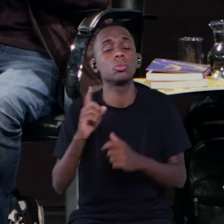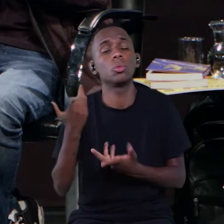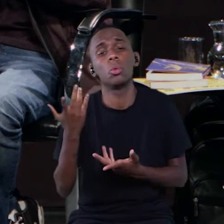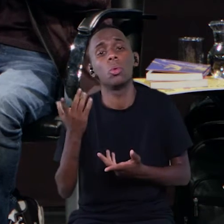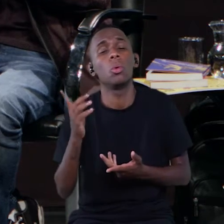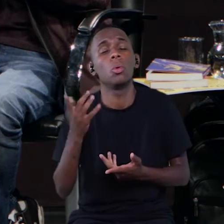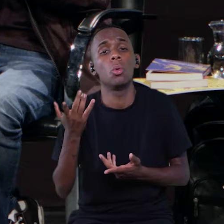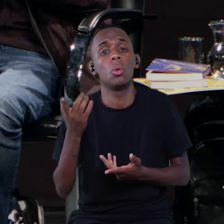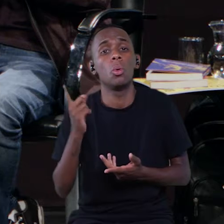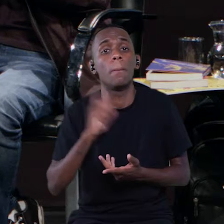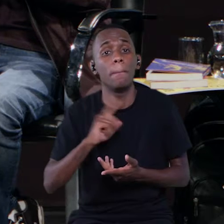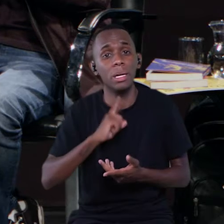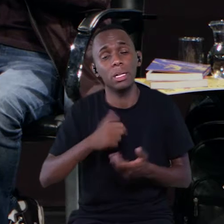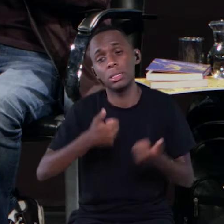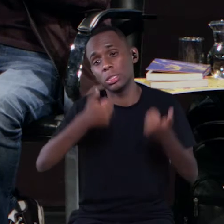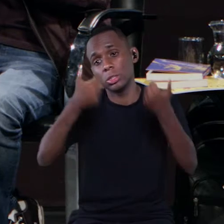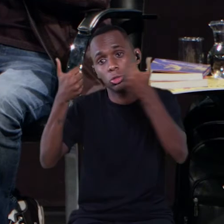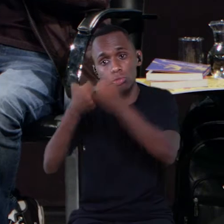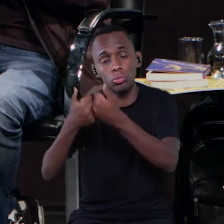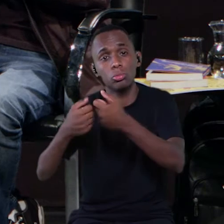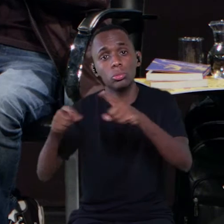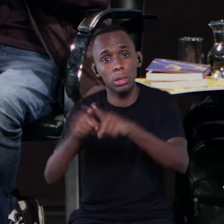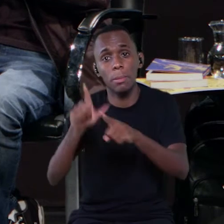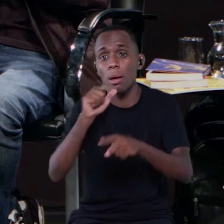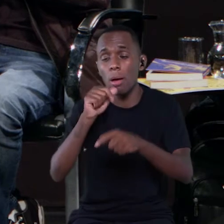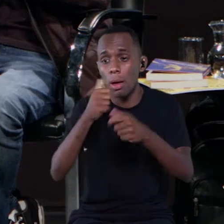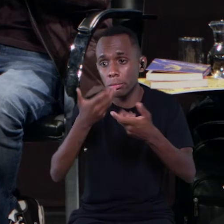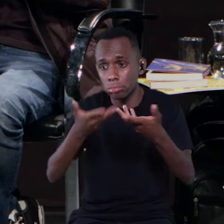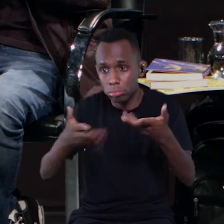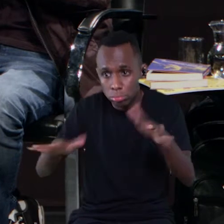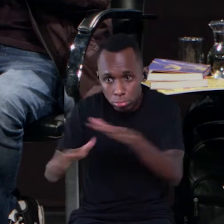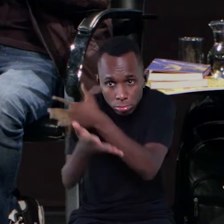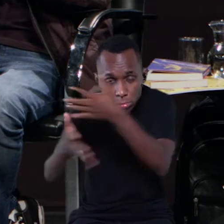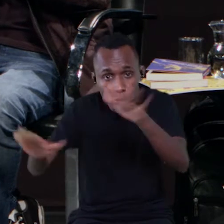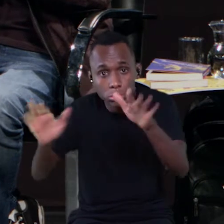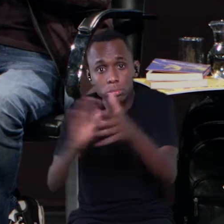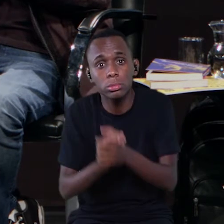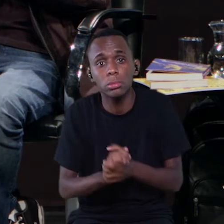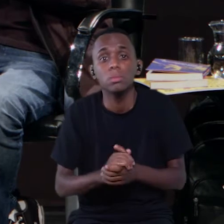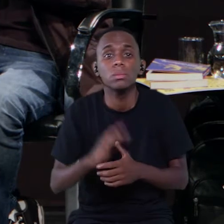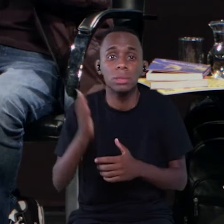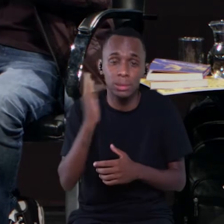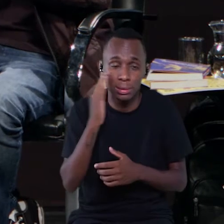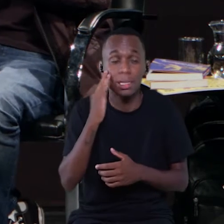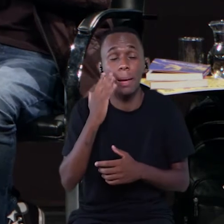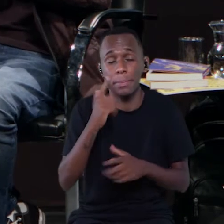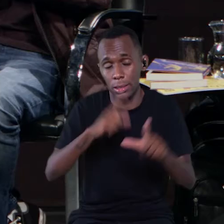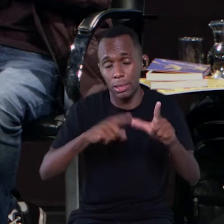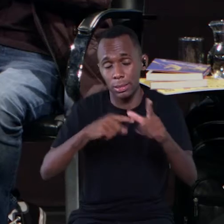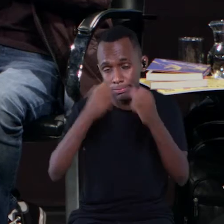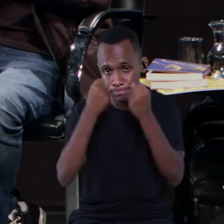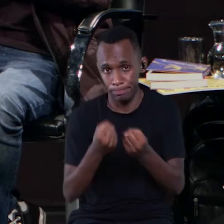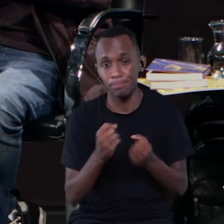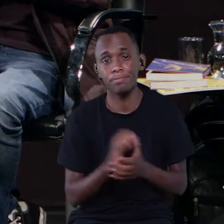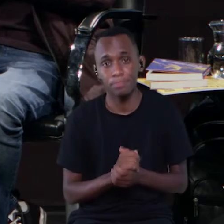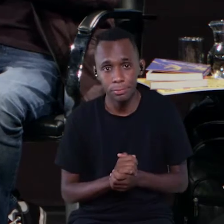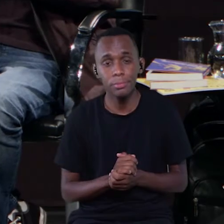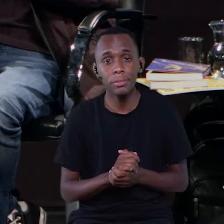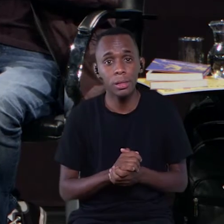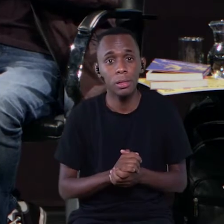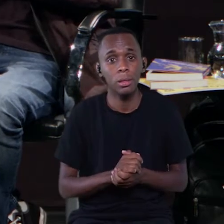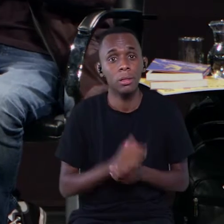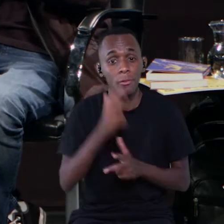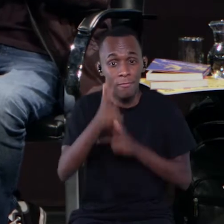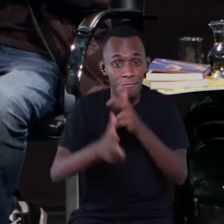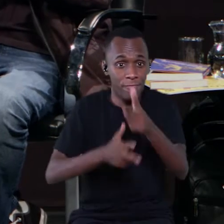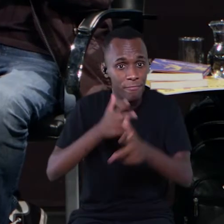Minas ao litoral. Para quem é nostálgico do mar em Minas Gerais, sabe o quanto que essa letra pesa. A estrada de